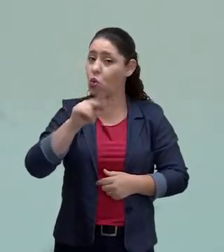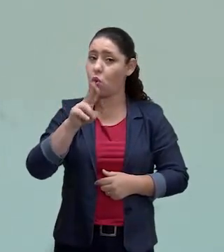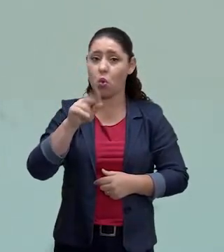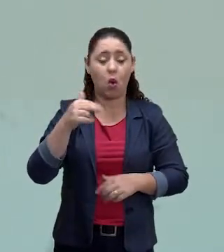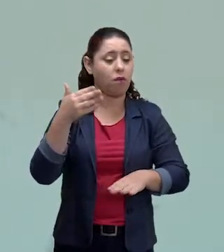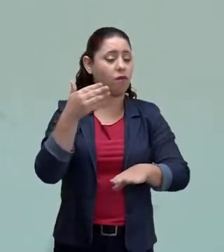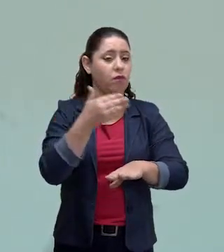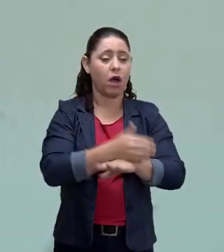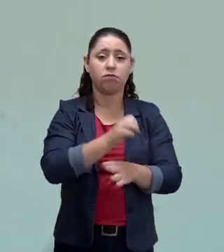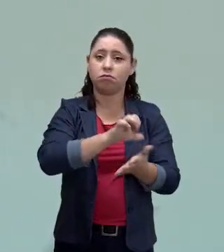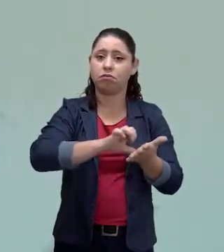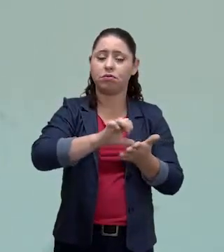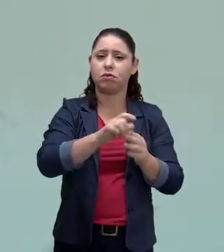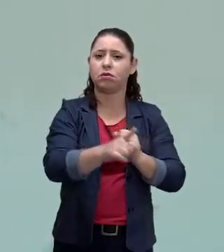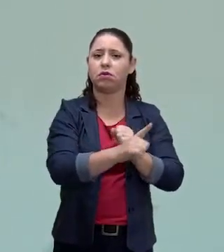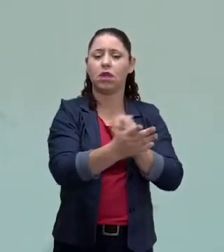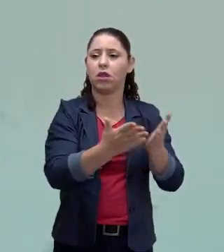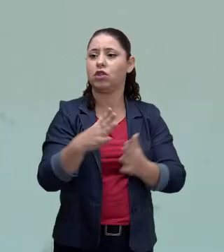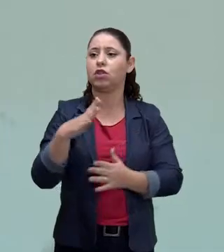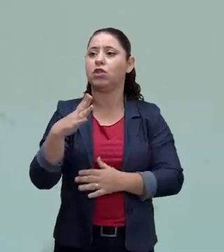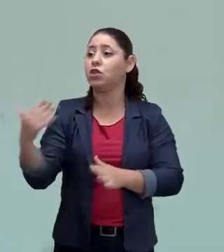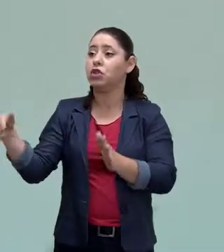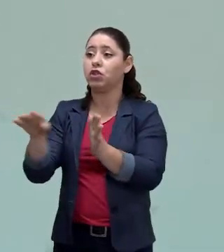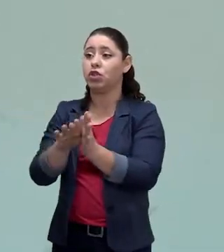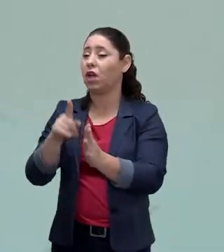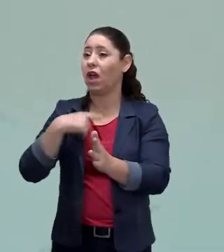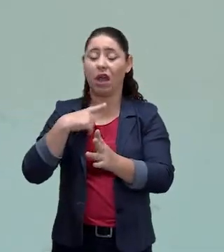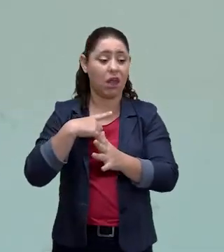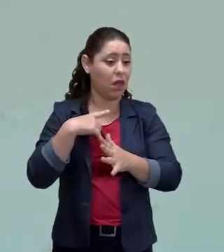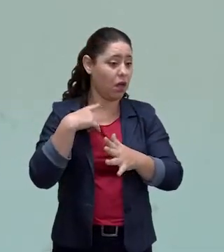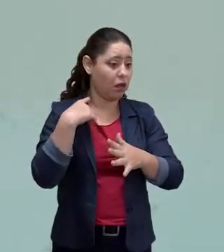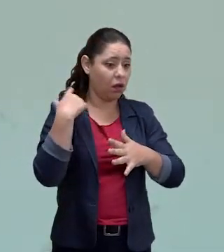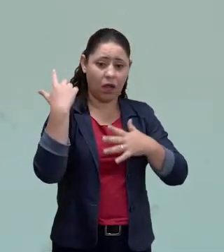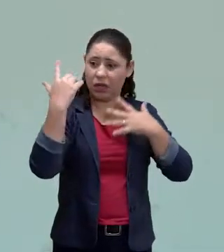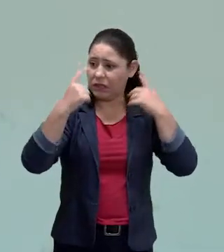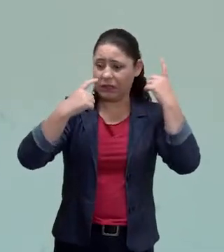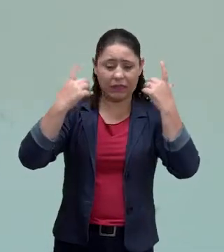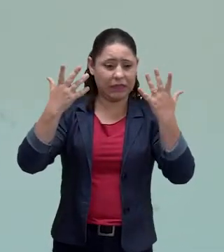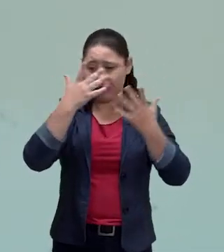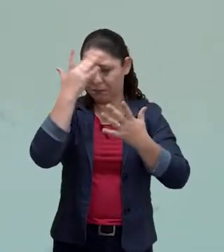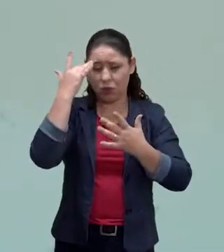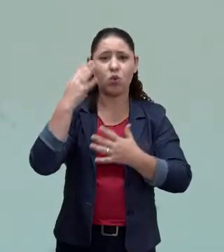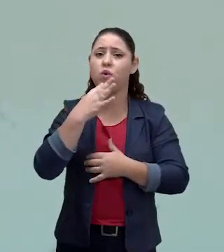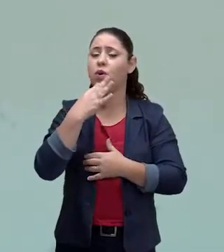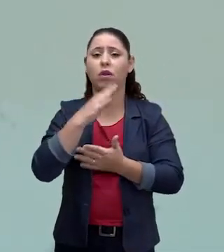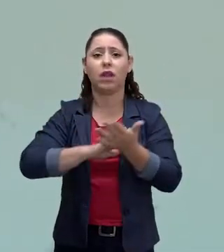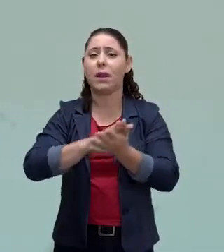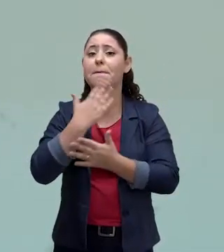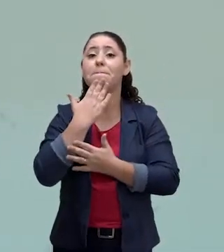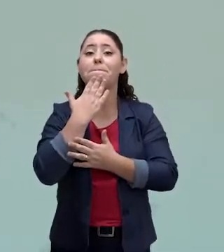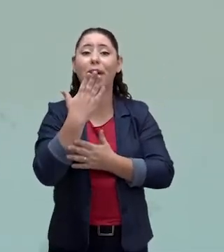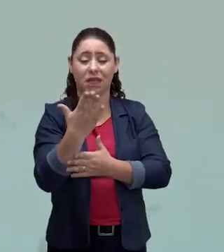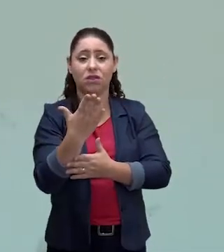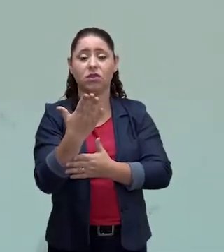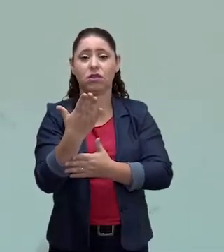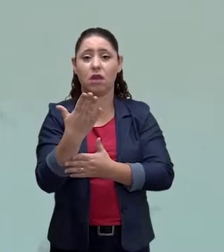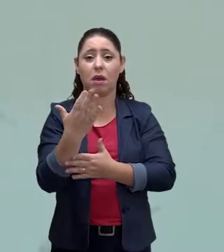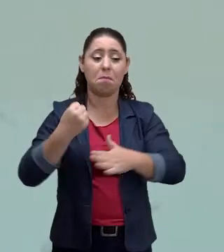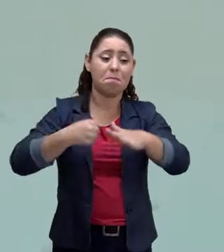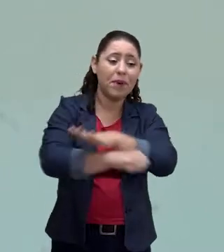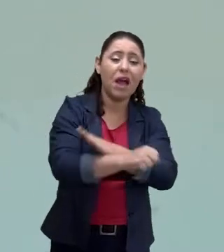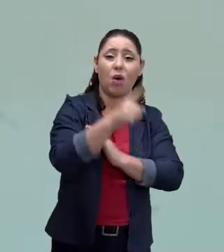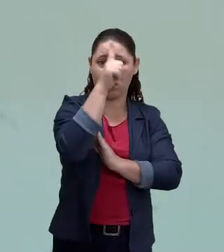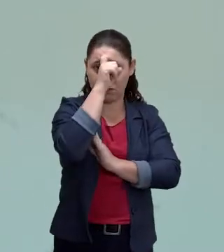pela rede de atendimento, nunca teve, então chega lá, a situação é tão desesperadora, a família não tem conhecimento e pede para